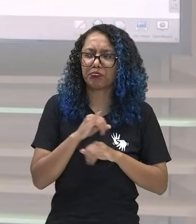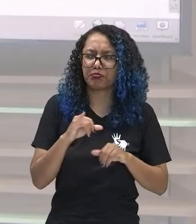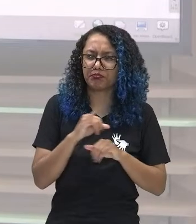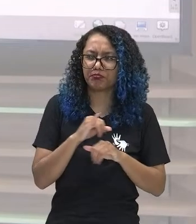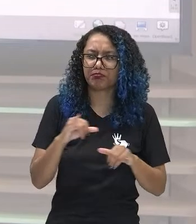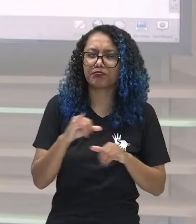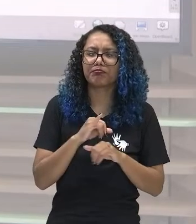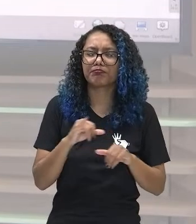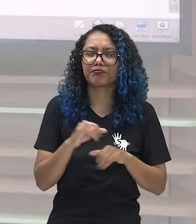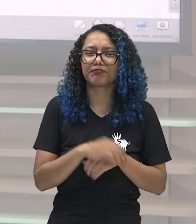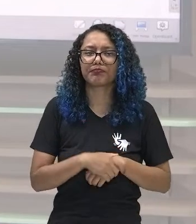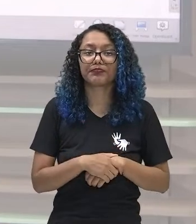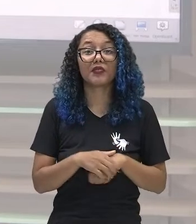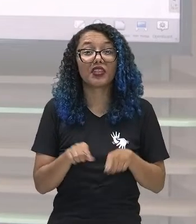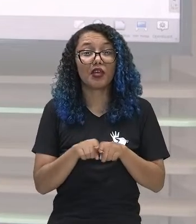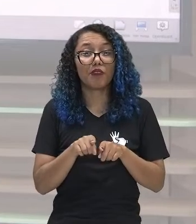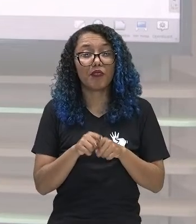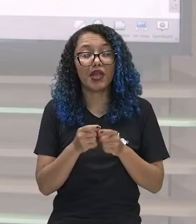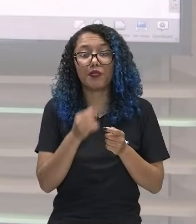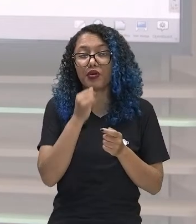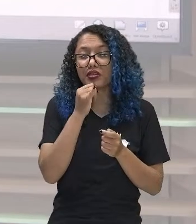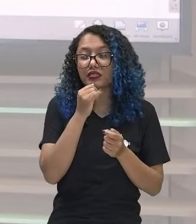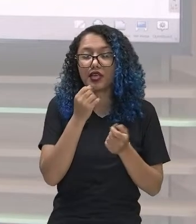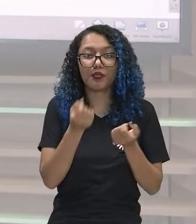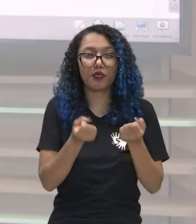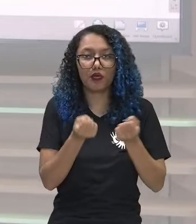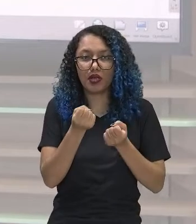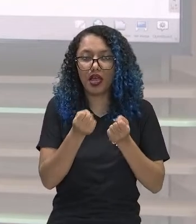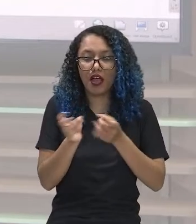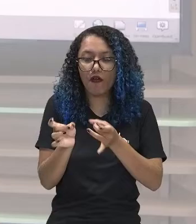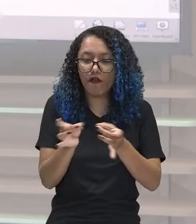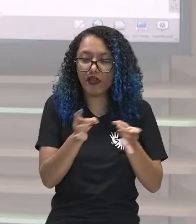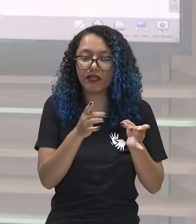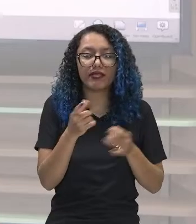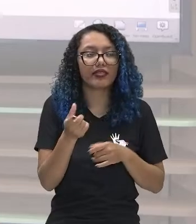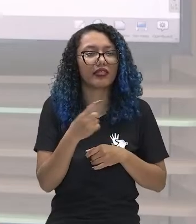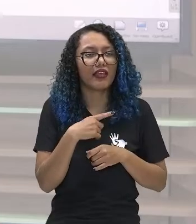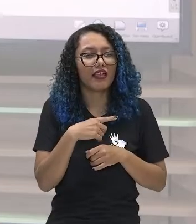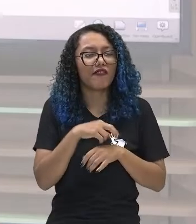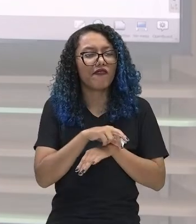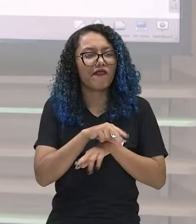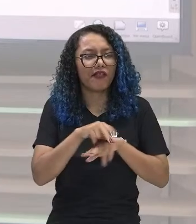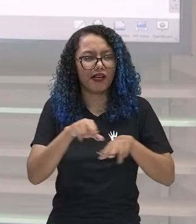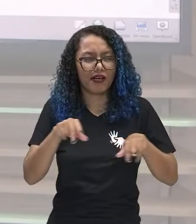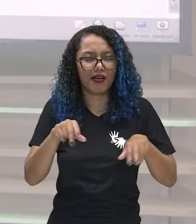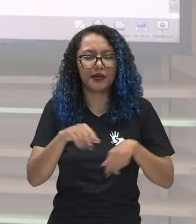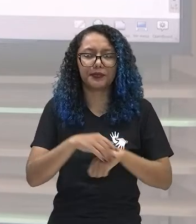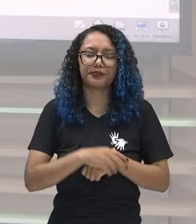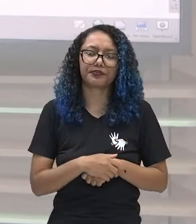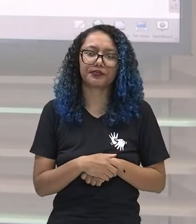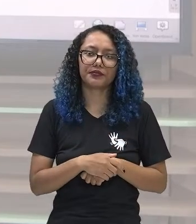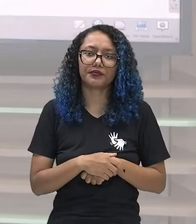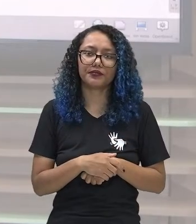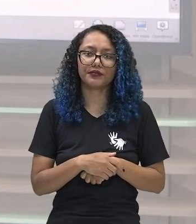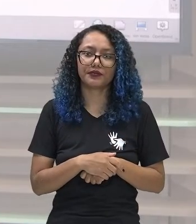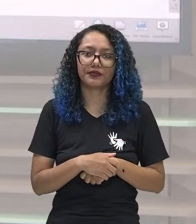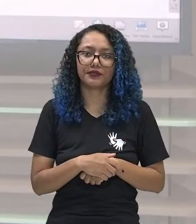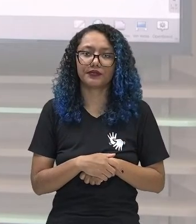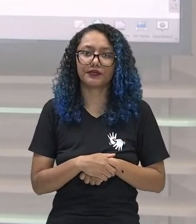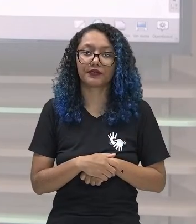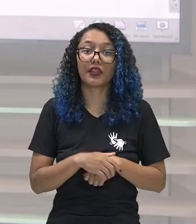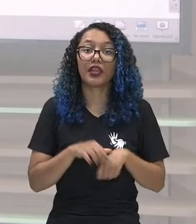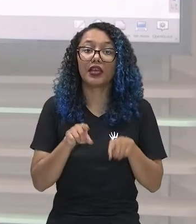Da venda de carros ali, por exemplo, entre outros, né? Também a publicidade vai se utilizar